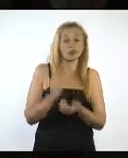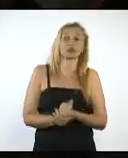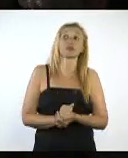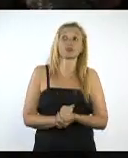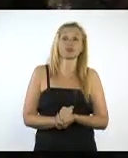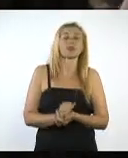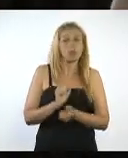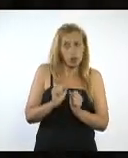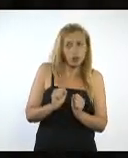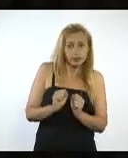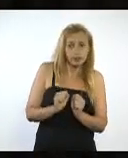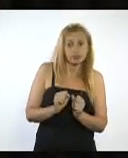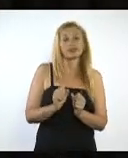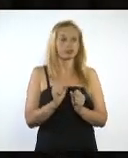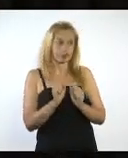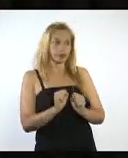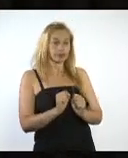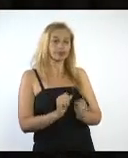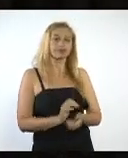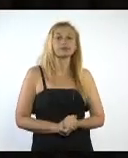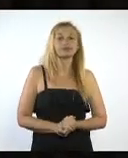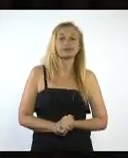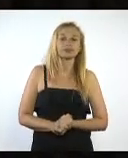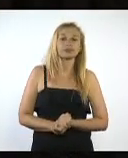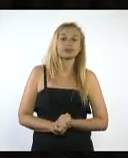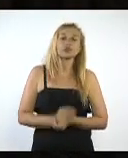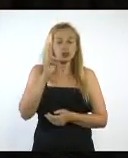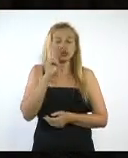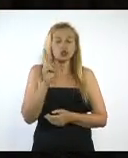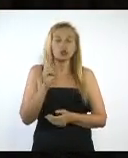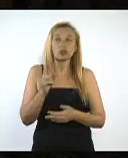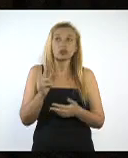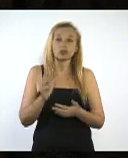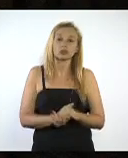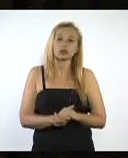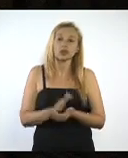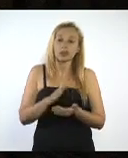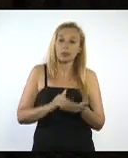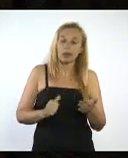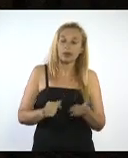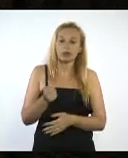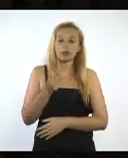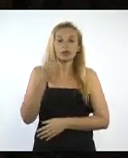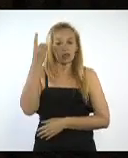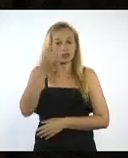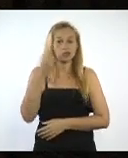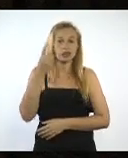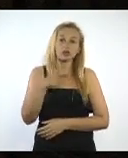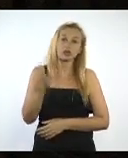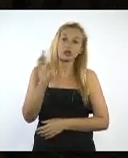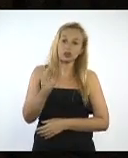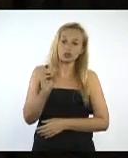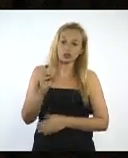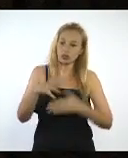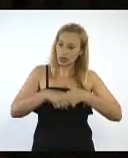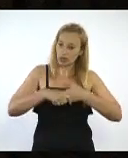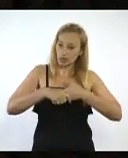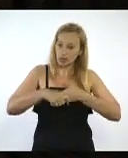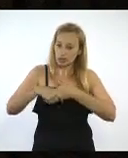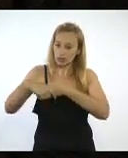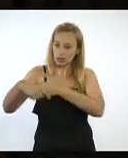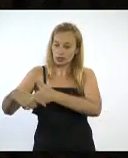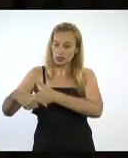senhor presidente? Por favor. O senhor, por favor, pegue o deputado Bruno Dauari pela mão e leve